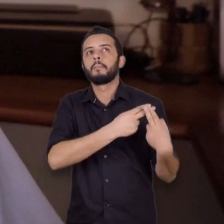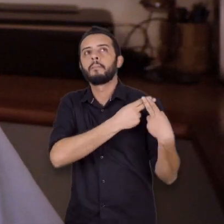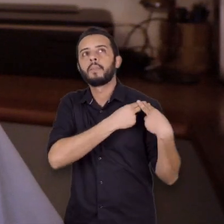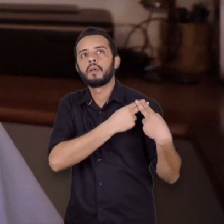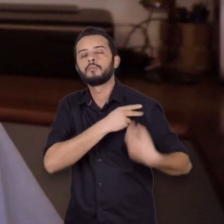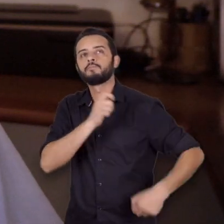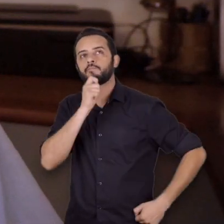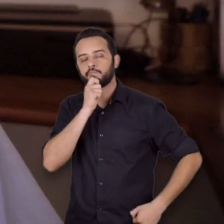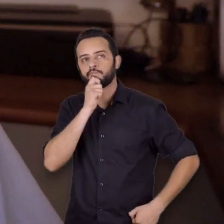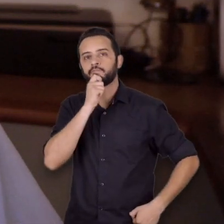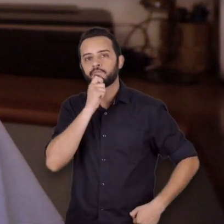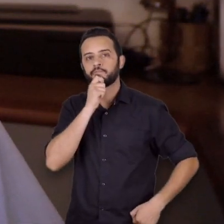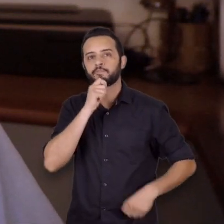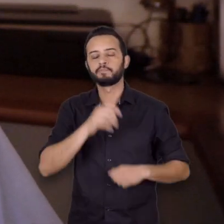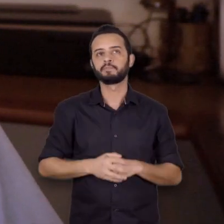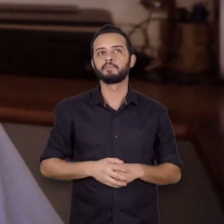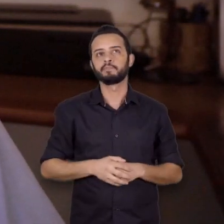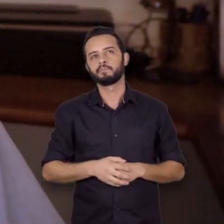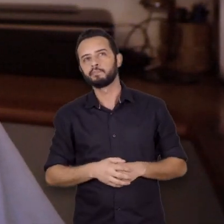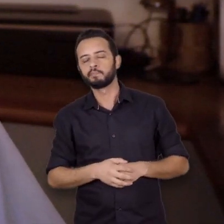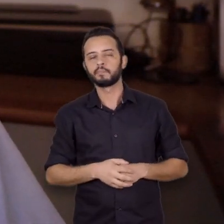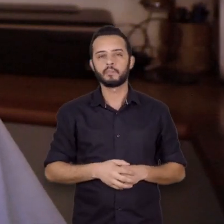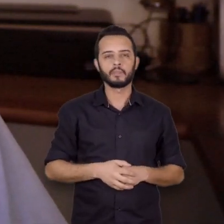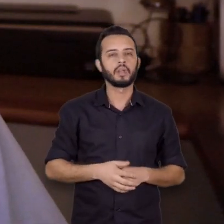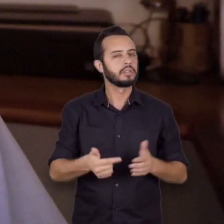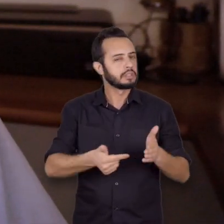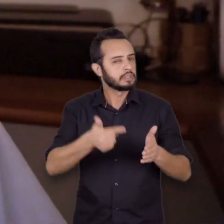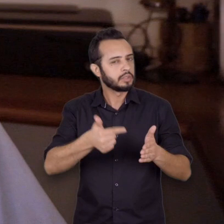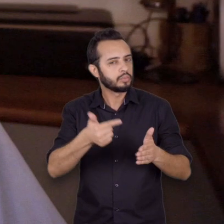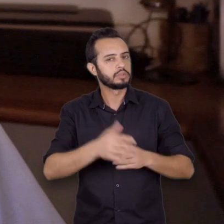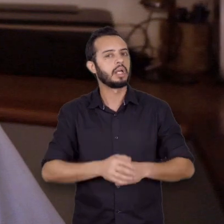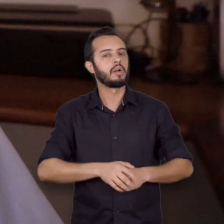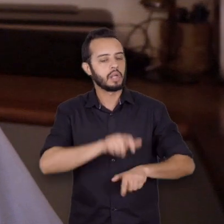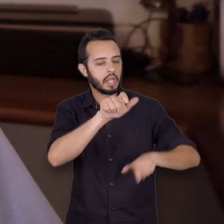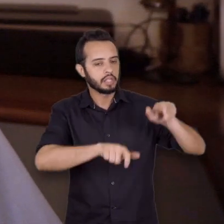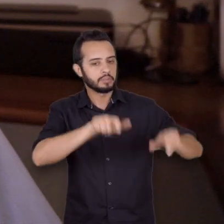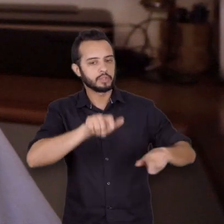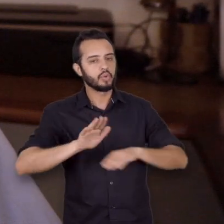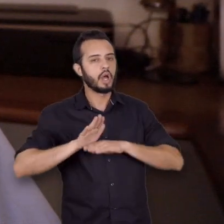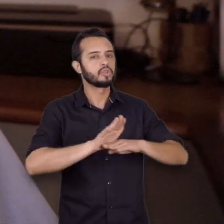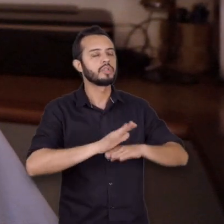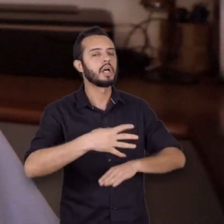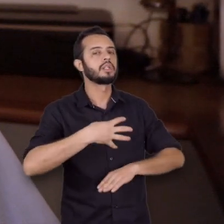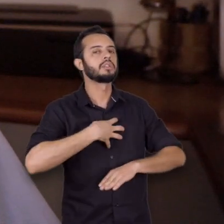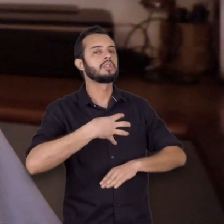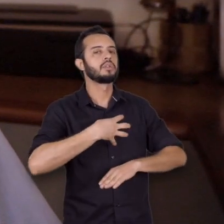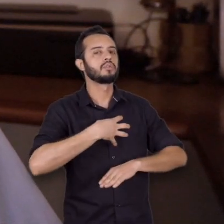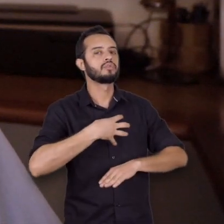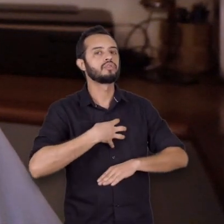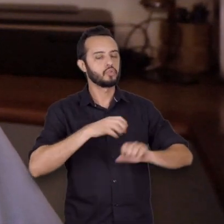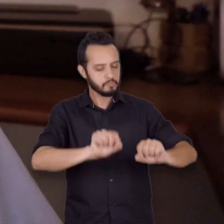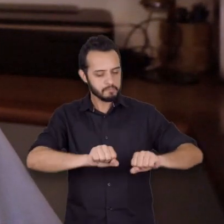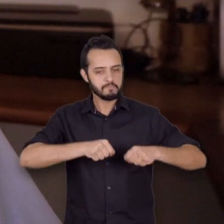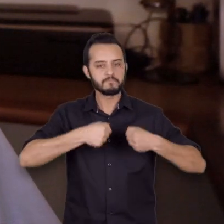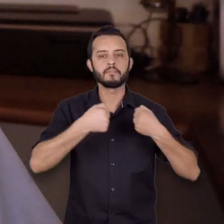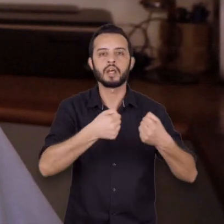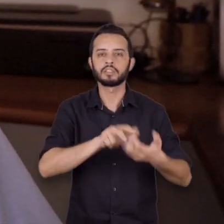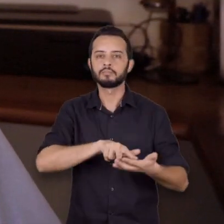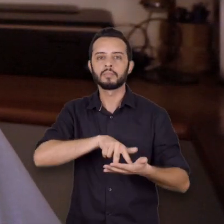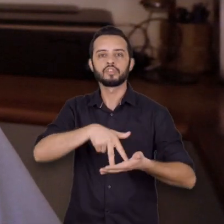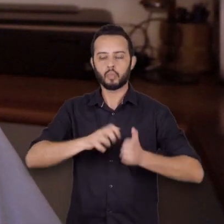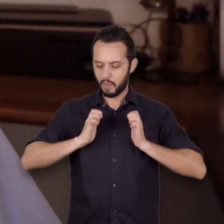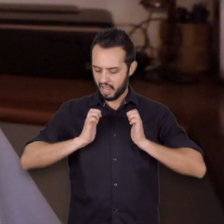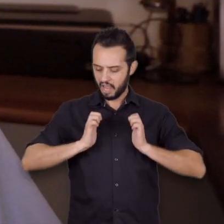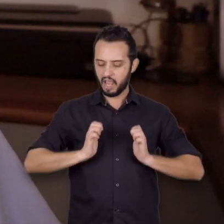dizer assim, quase que secundário, ajudar essas pessoas a ter uma postura mais ativa,